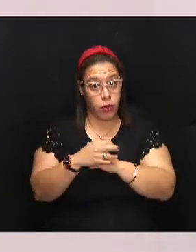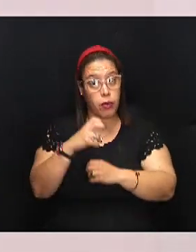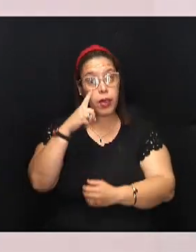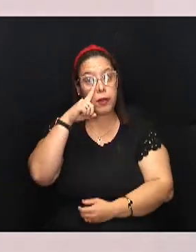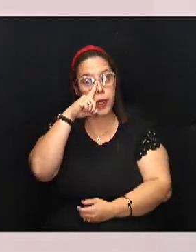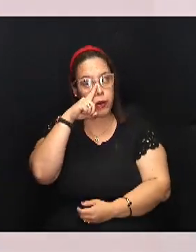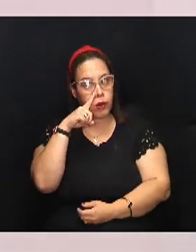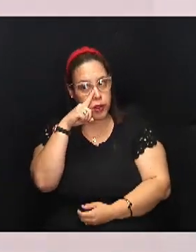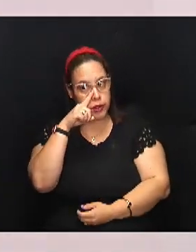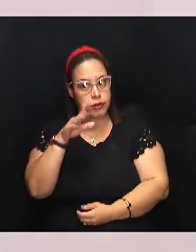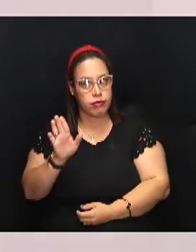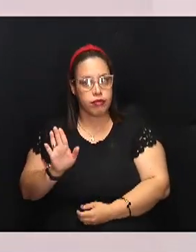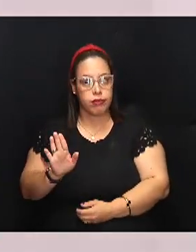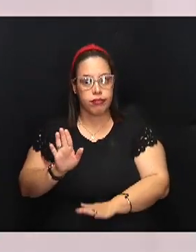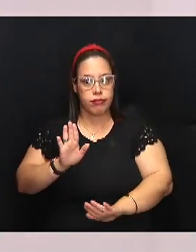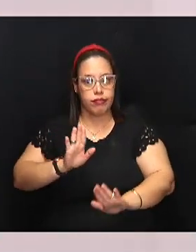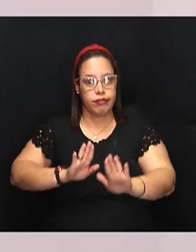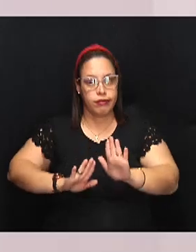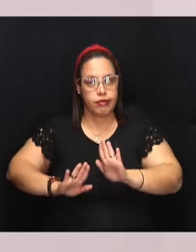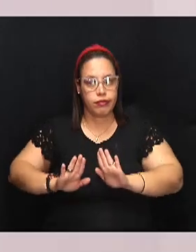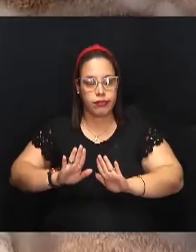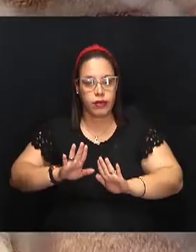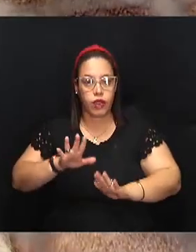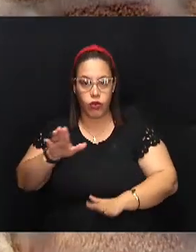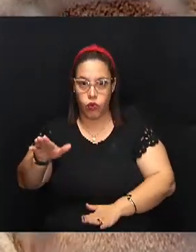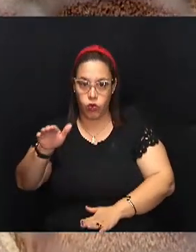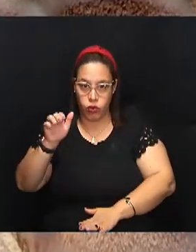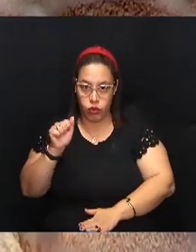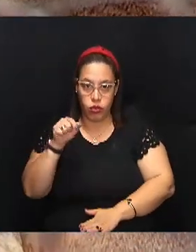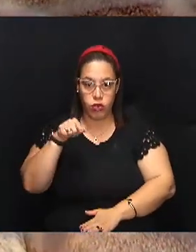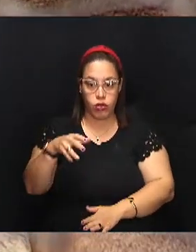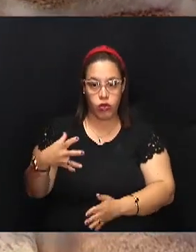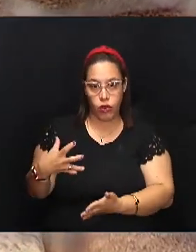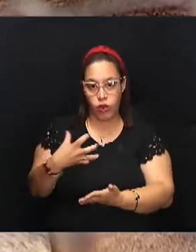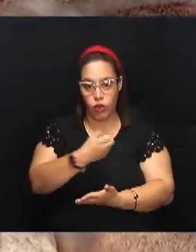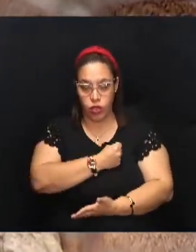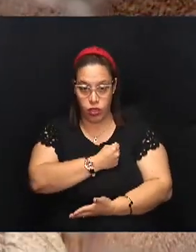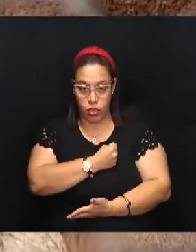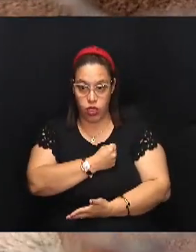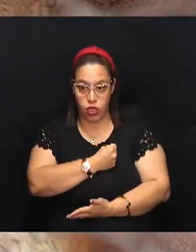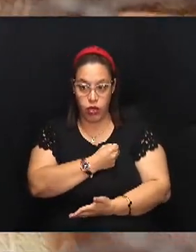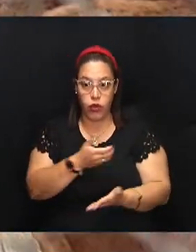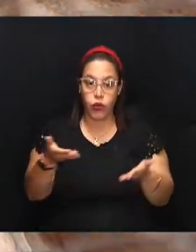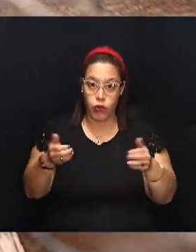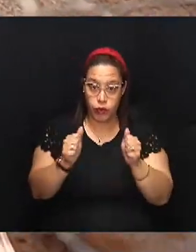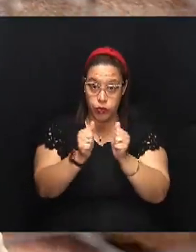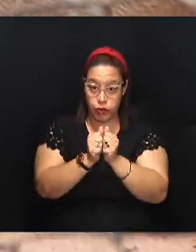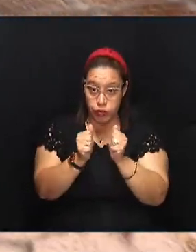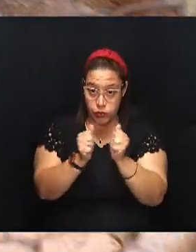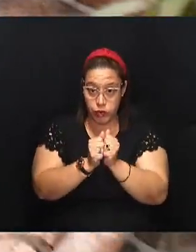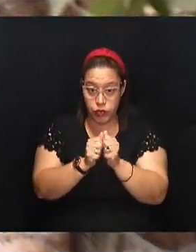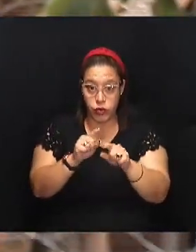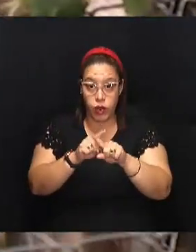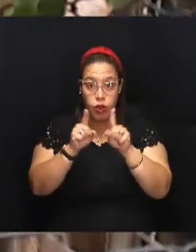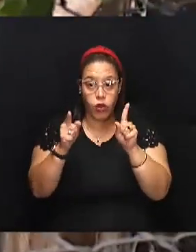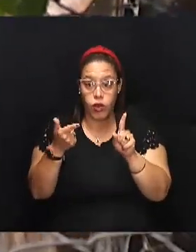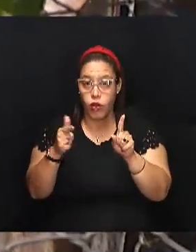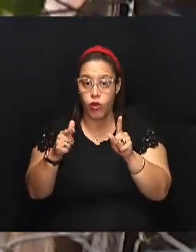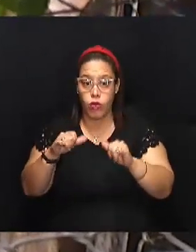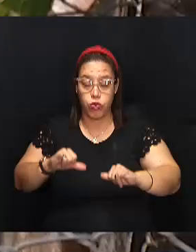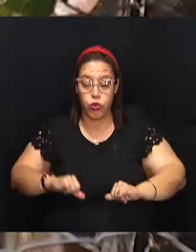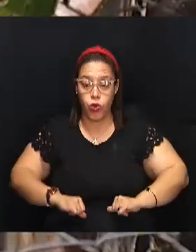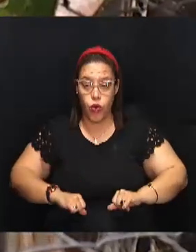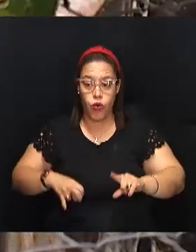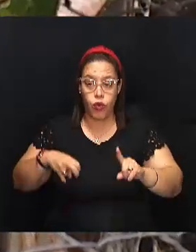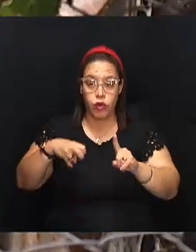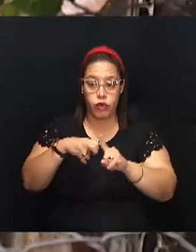perigosa. Aí, nós fomos acionados, fomos lá resgatar a onça e agora ela está com a gente, mas como ela não tinha sofrido um acidente,